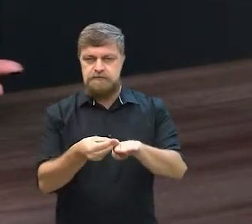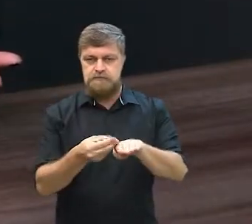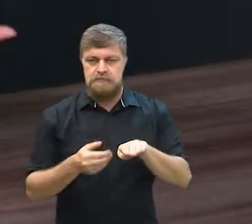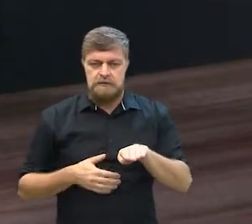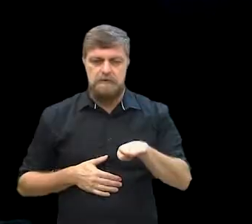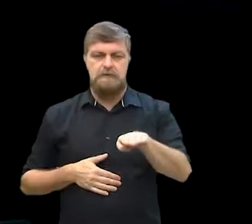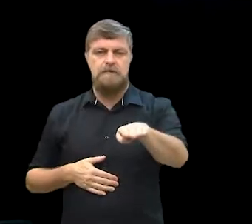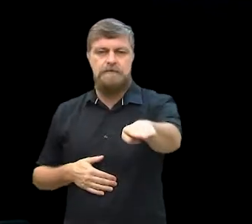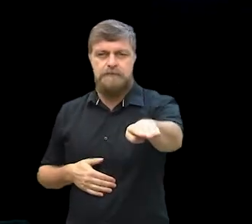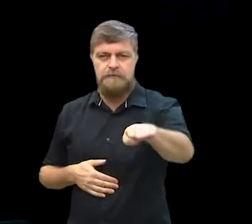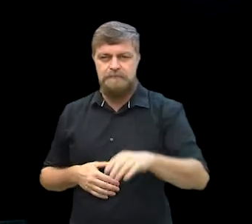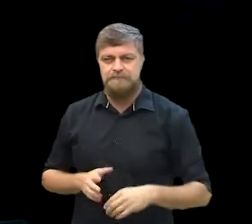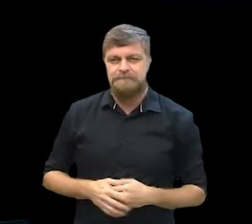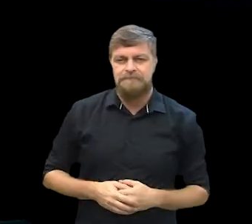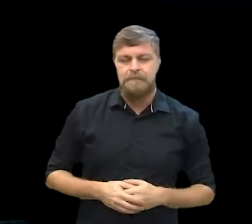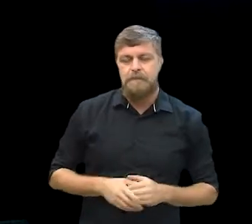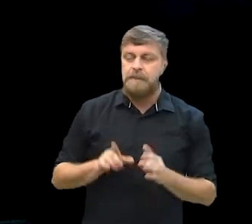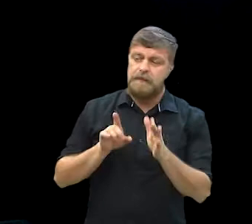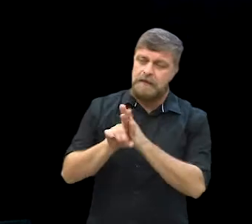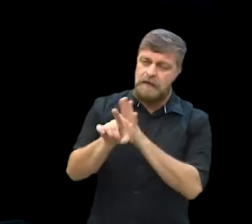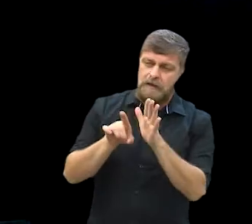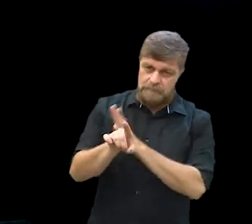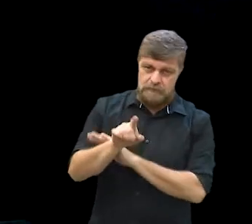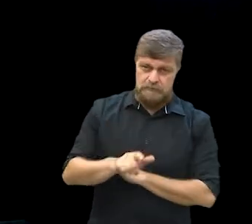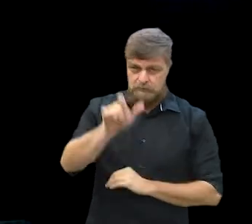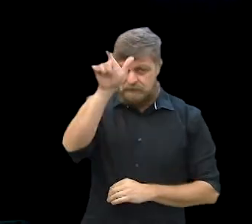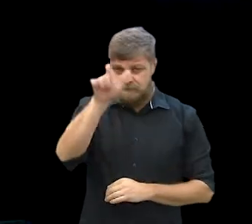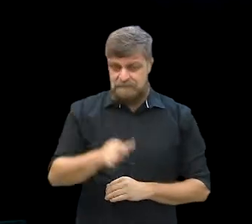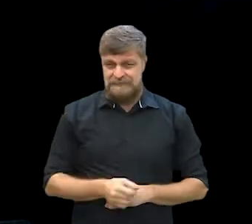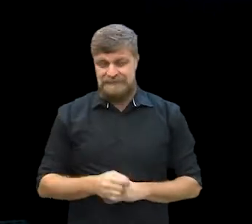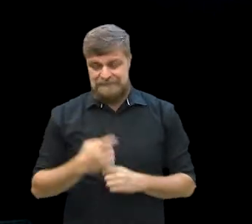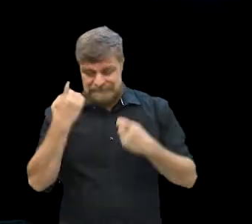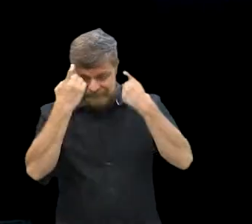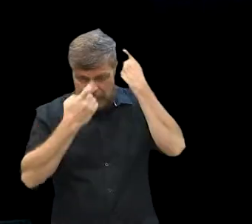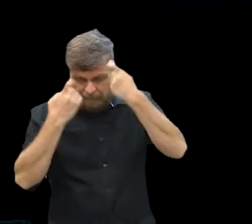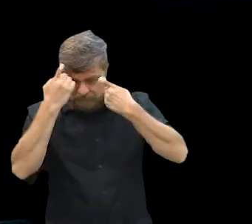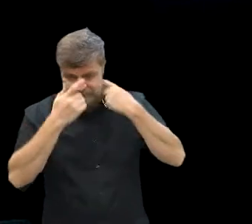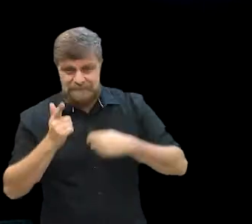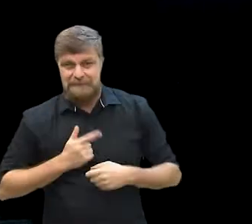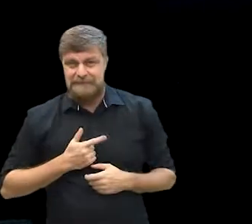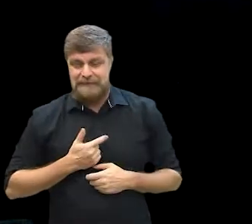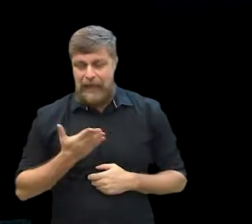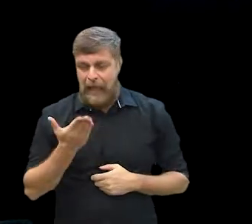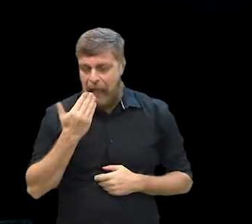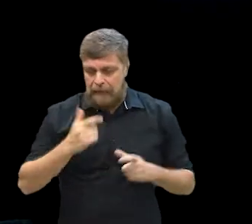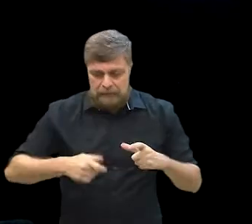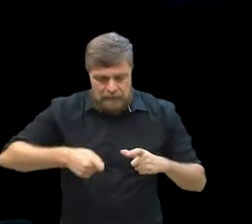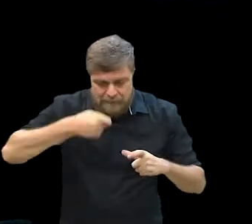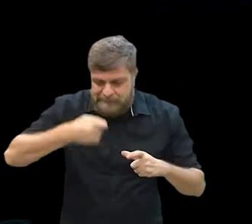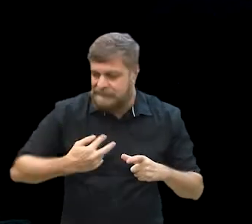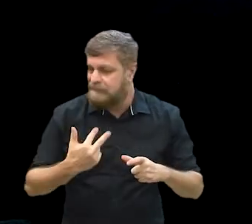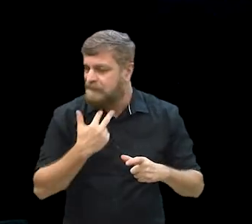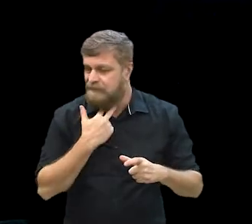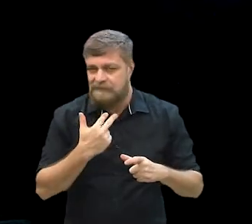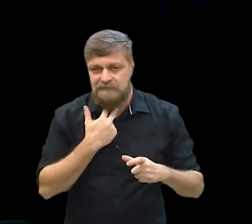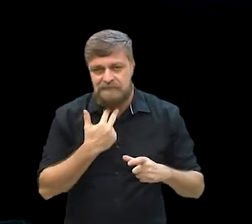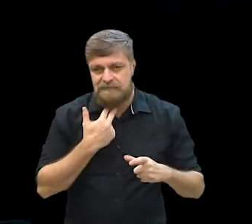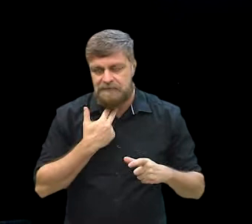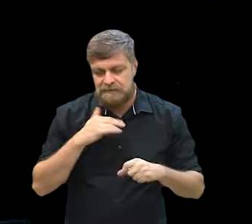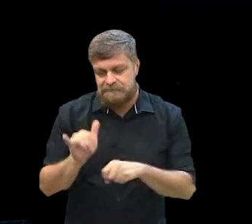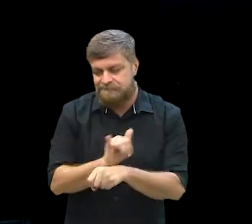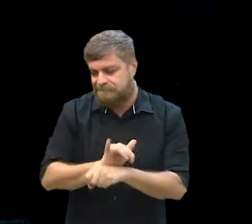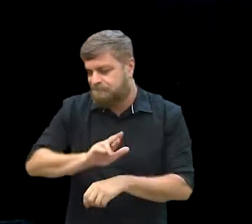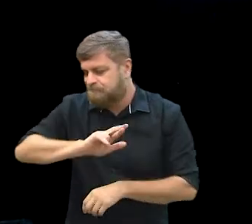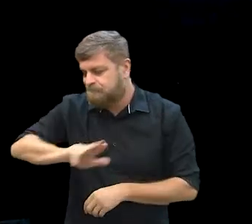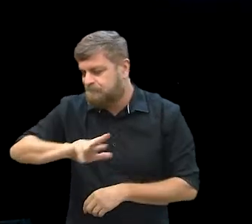do negócio. Aí eu te pergunto, né? Que nem você falou, teve a preocupação que tem prato que não dá, tem que ser de